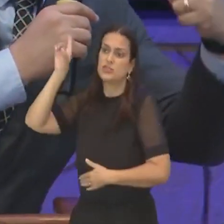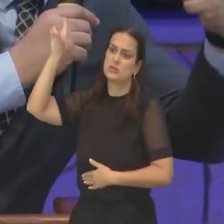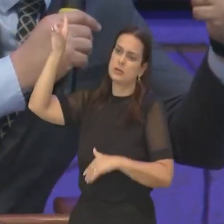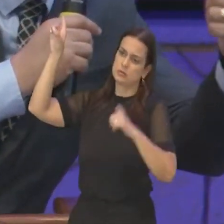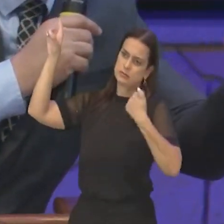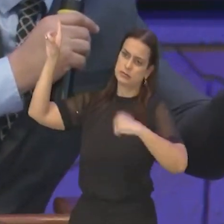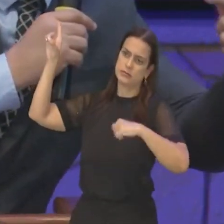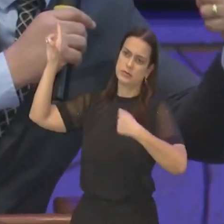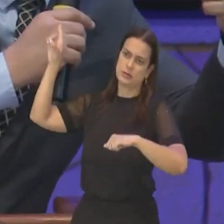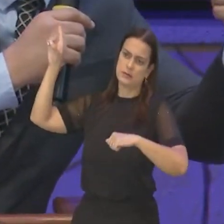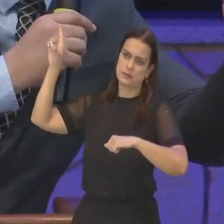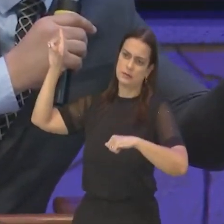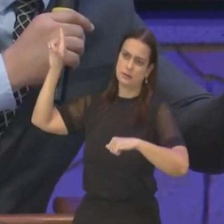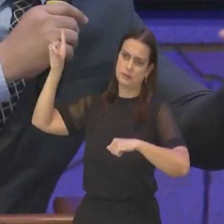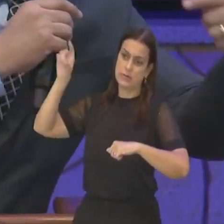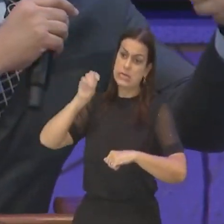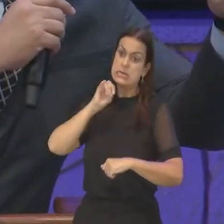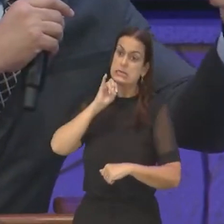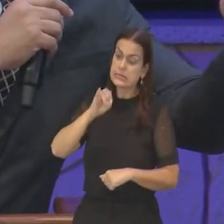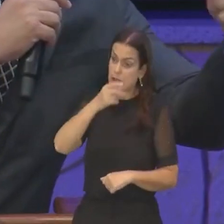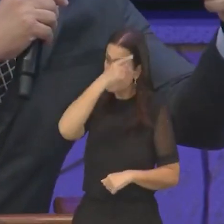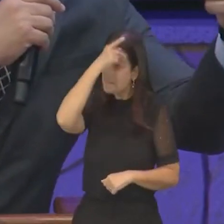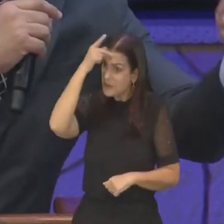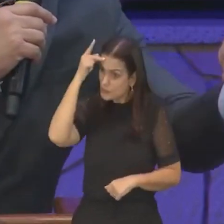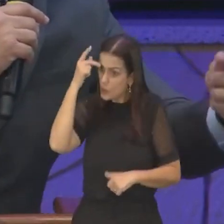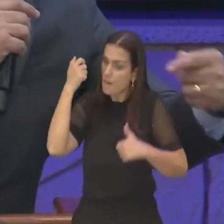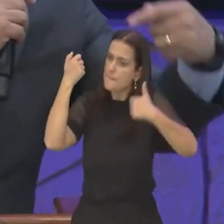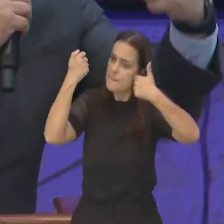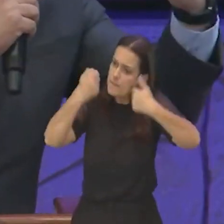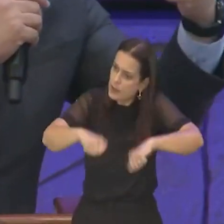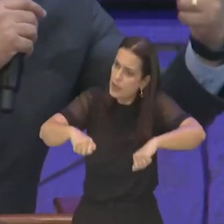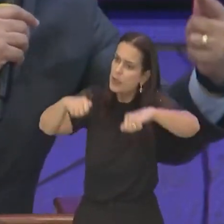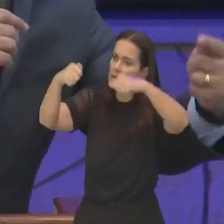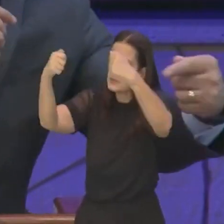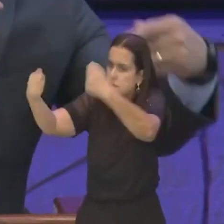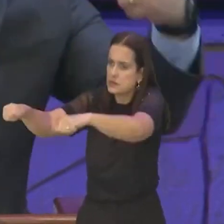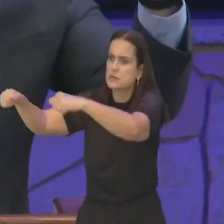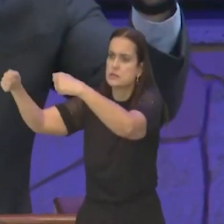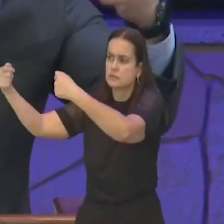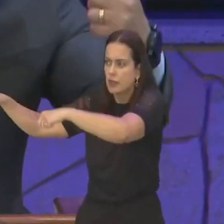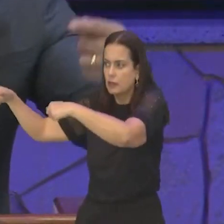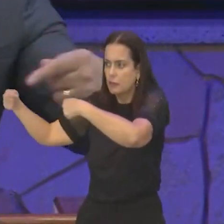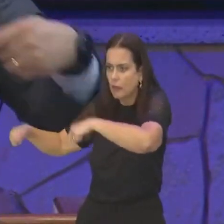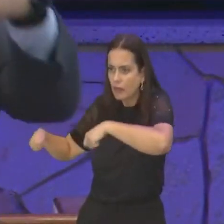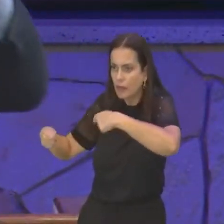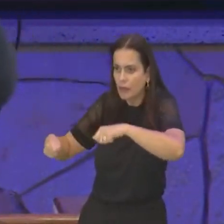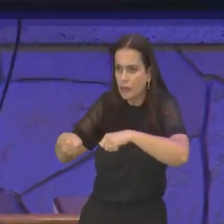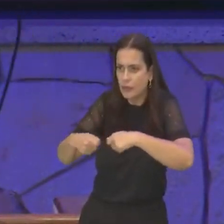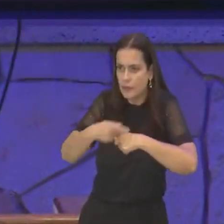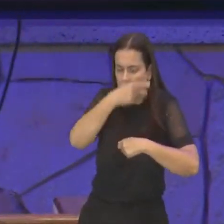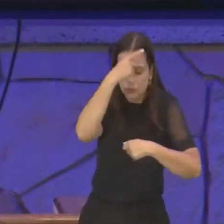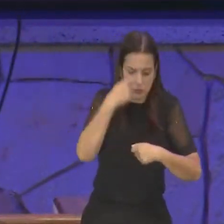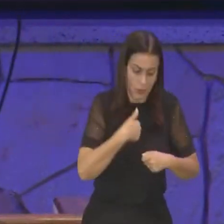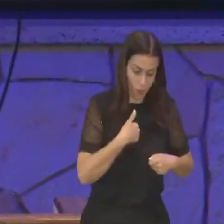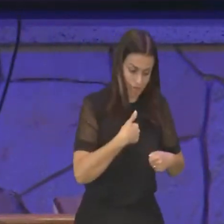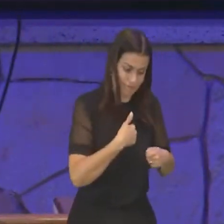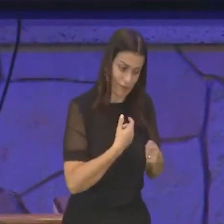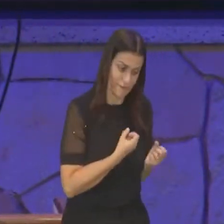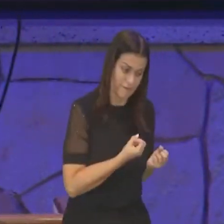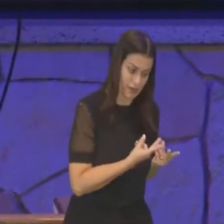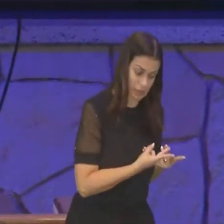À medida que haviam necessitados, os irmãos vendiam as